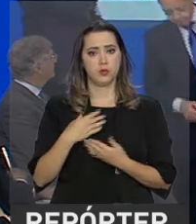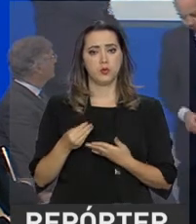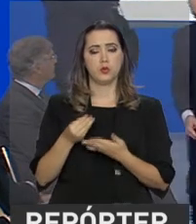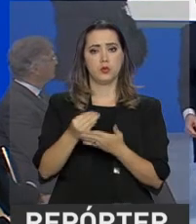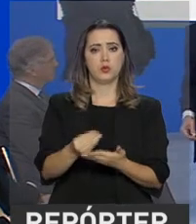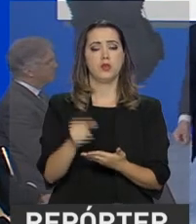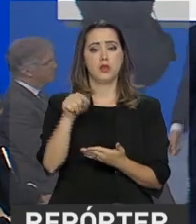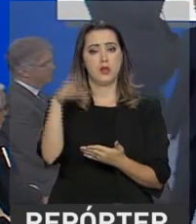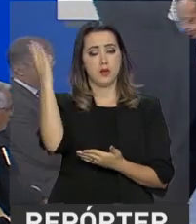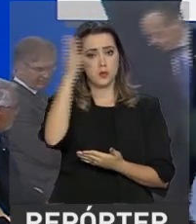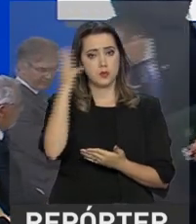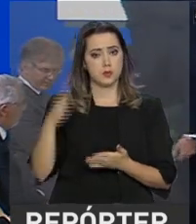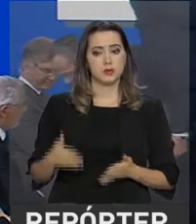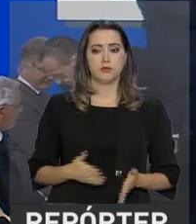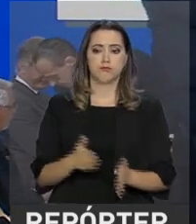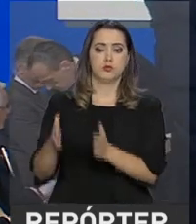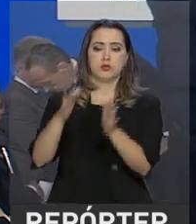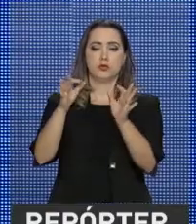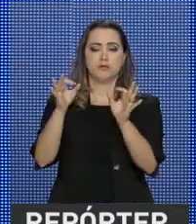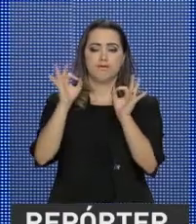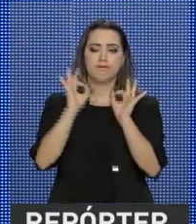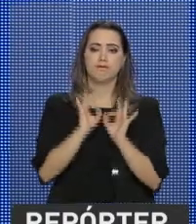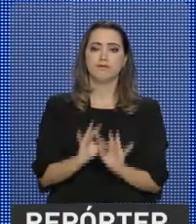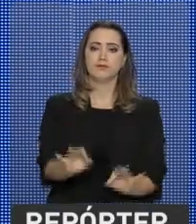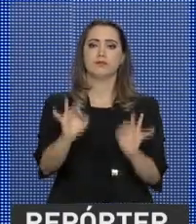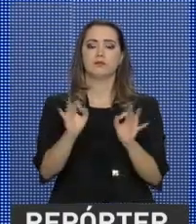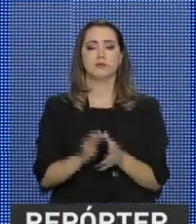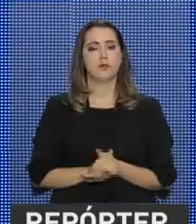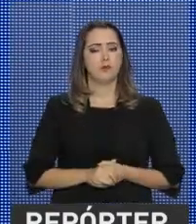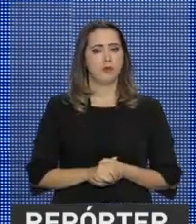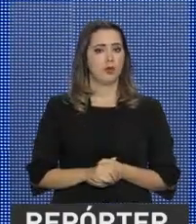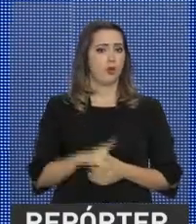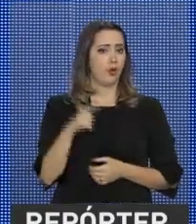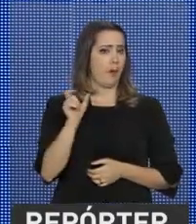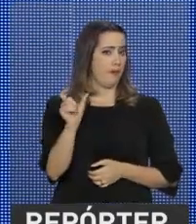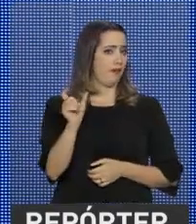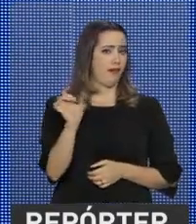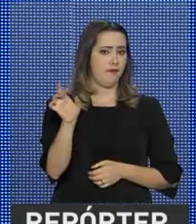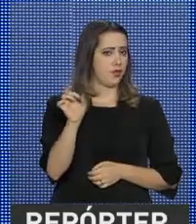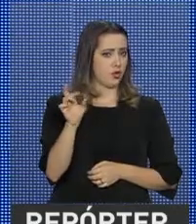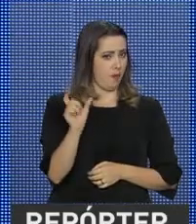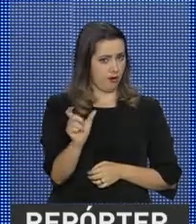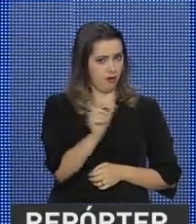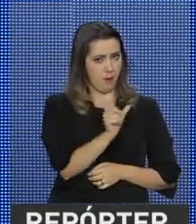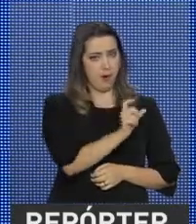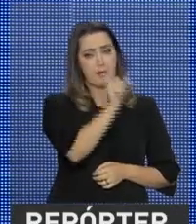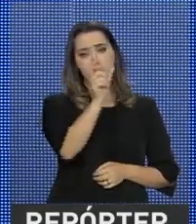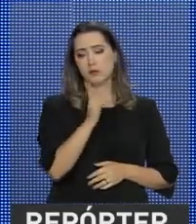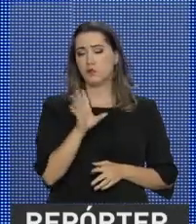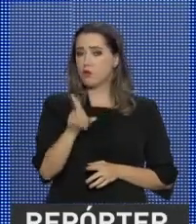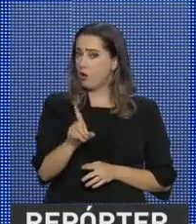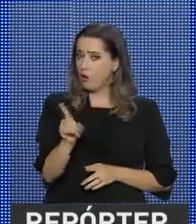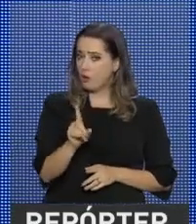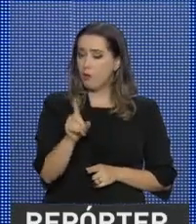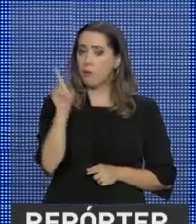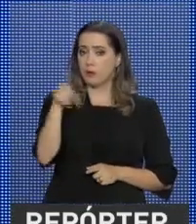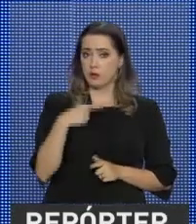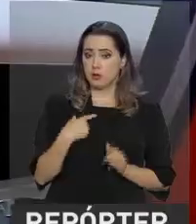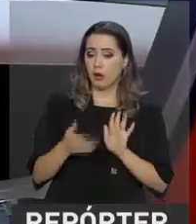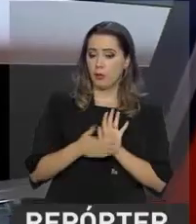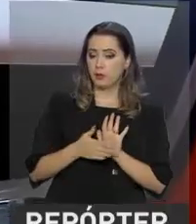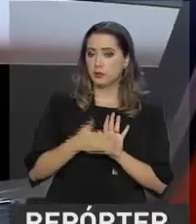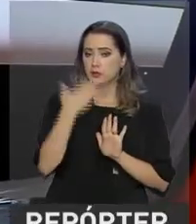país no rumo certo não são palavras apenas os fatos comprovam